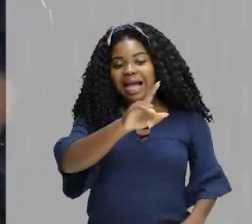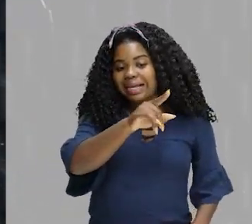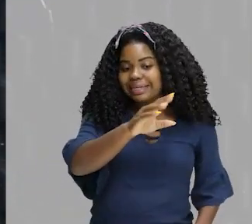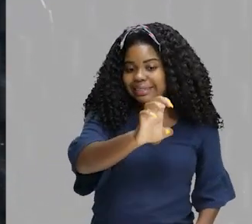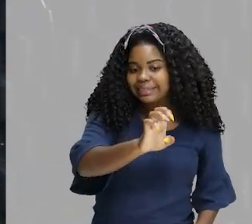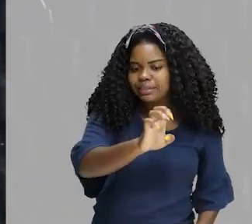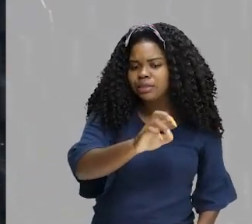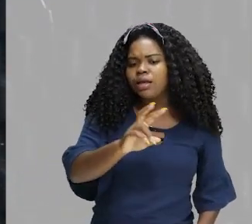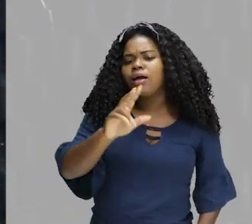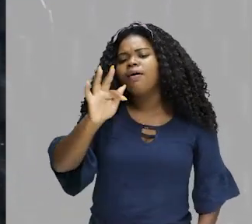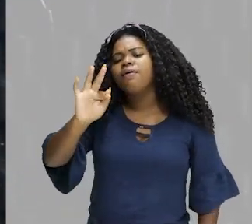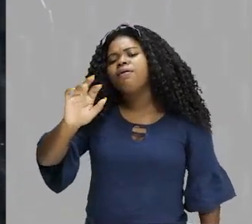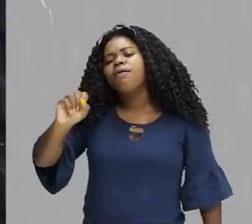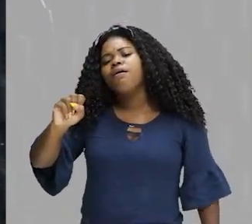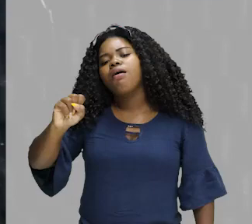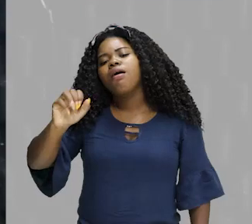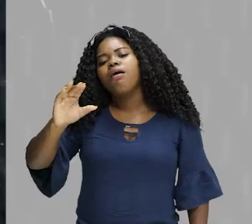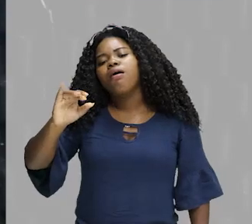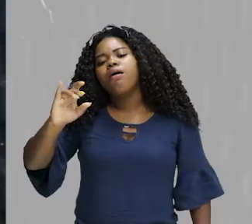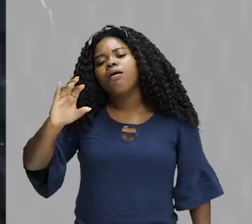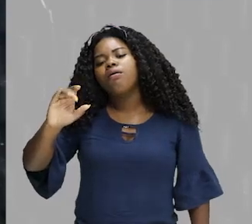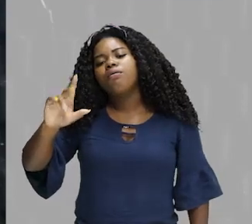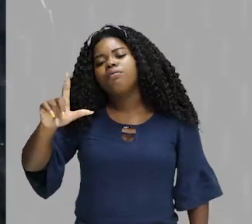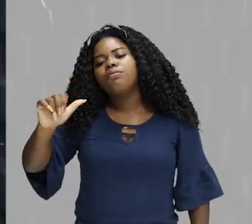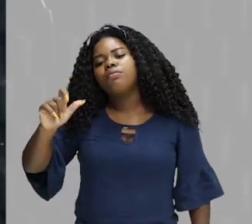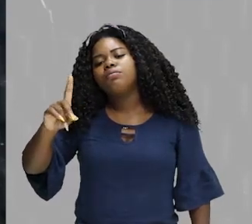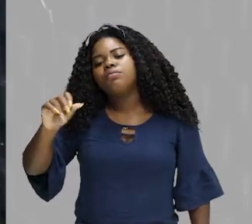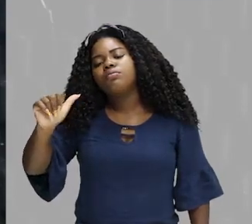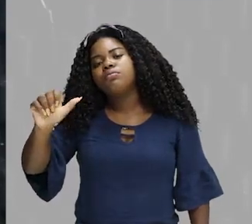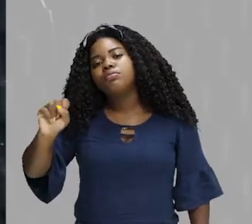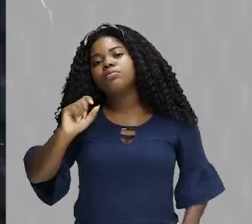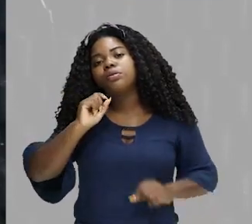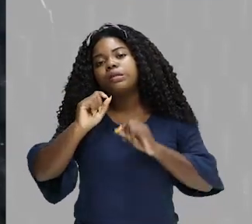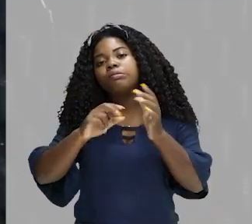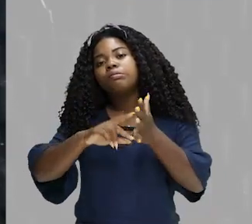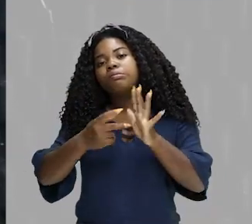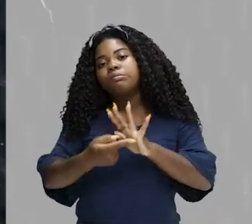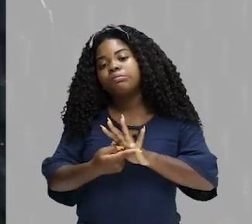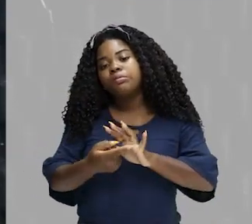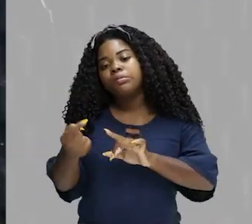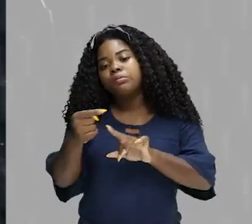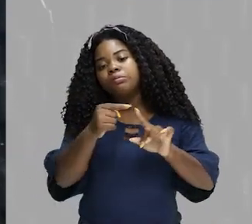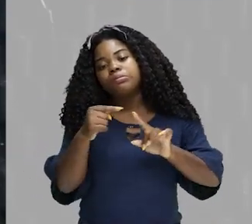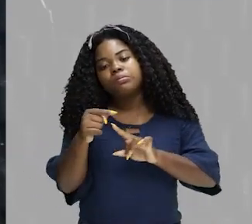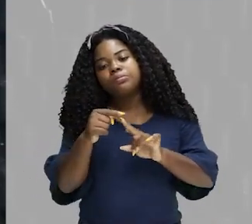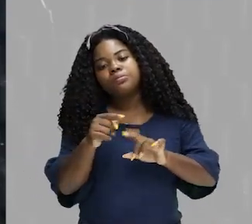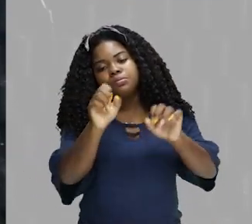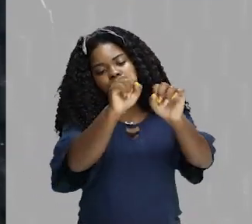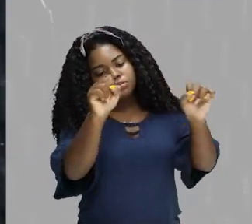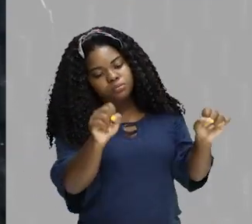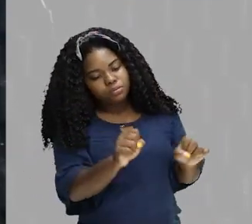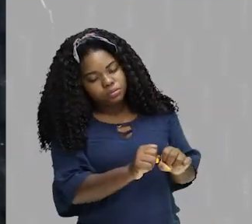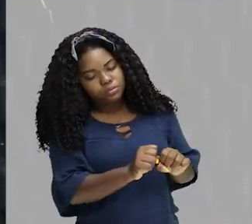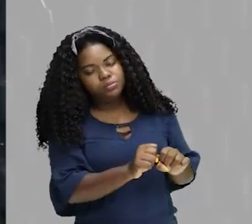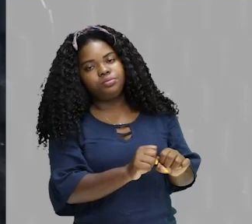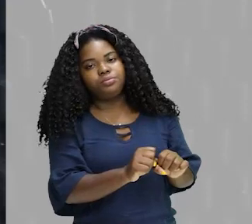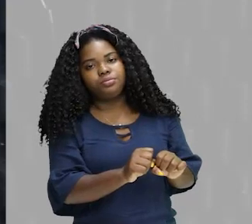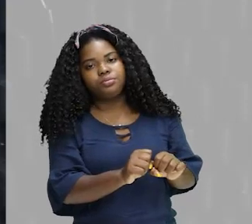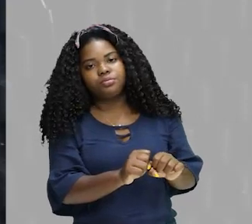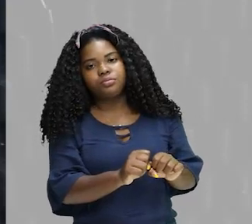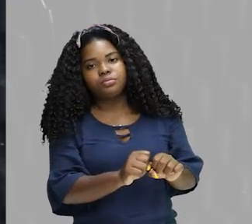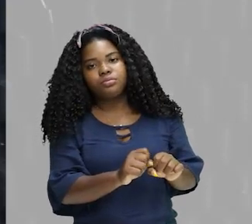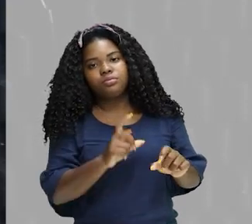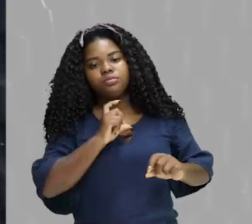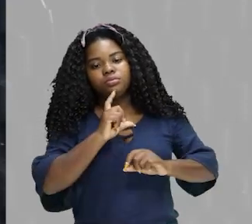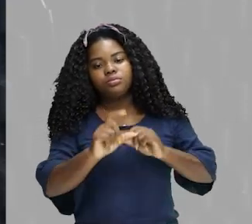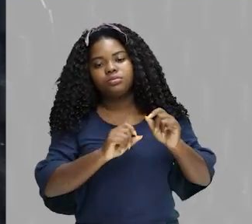fasciculadas. O que são raízes fasciculadas? Esse tipo de sistema de raiz também é chamado